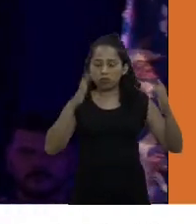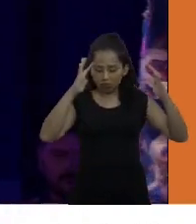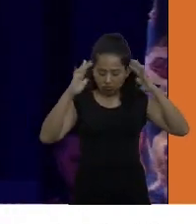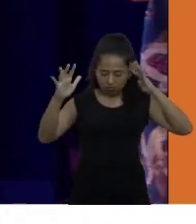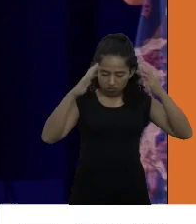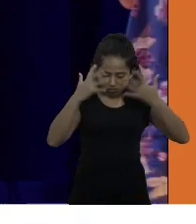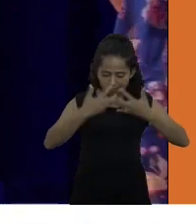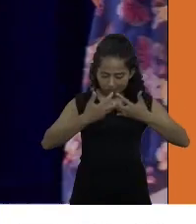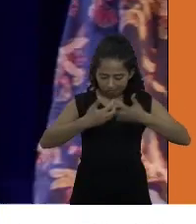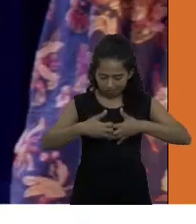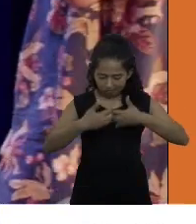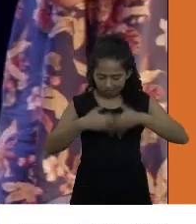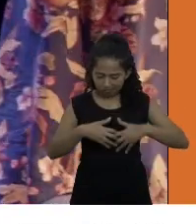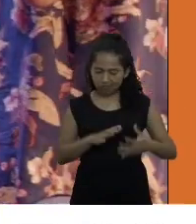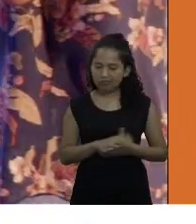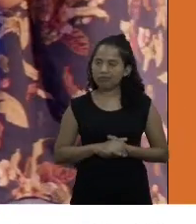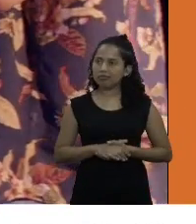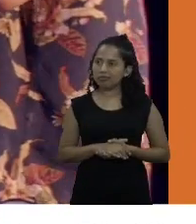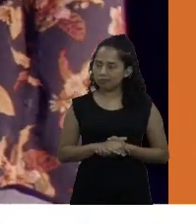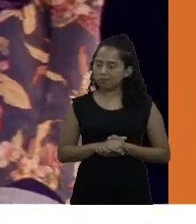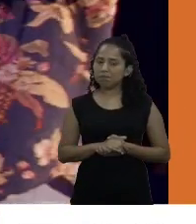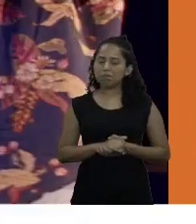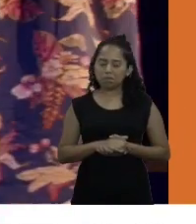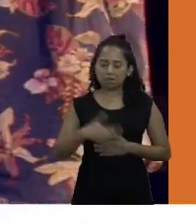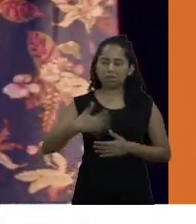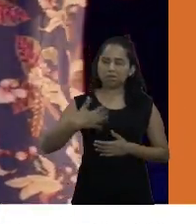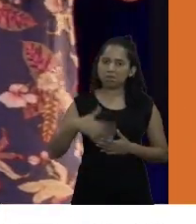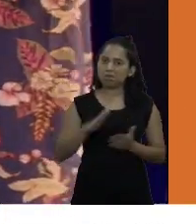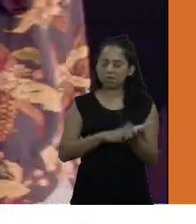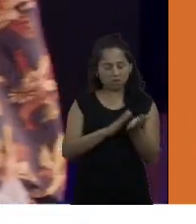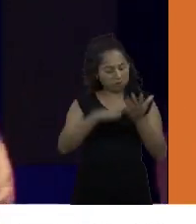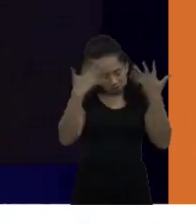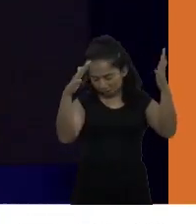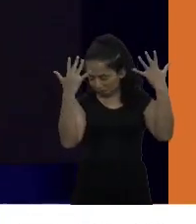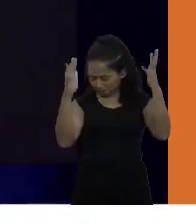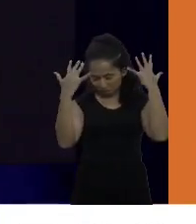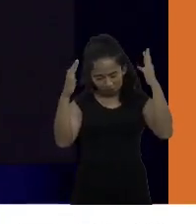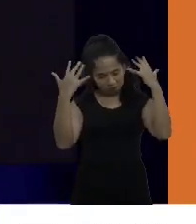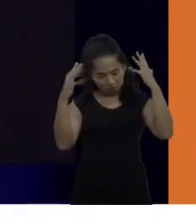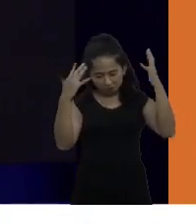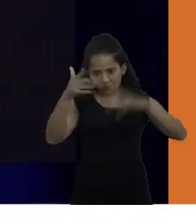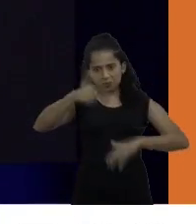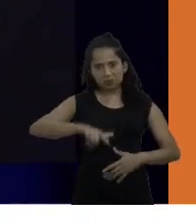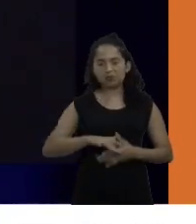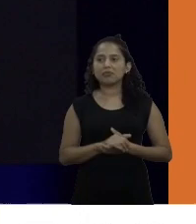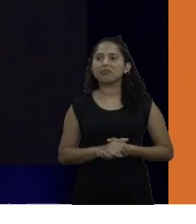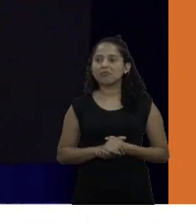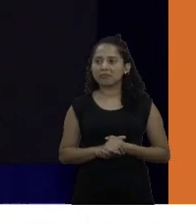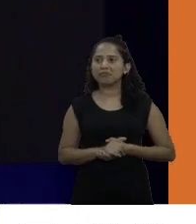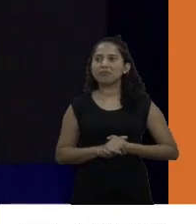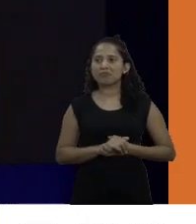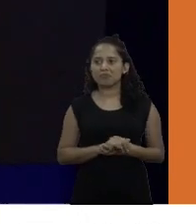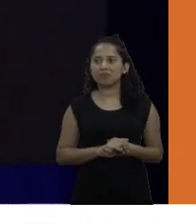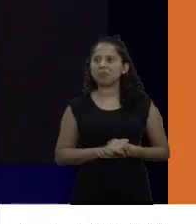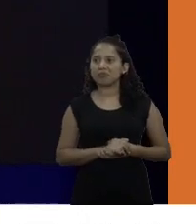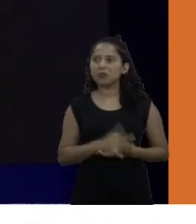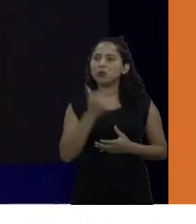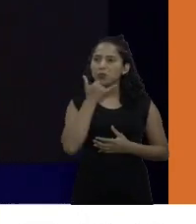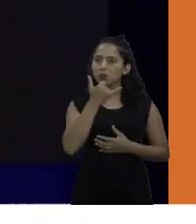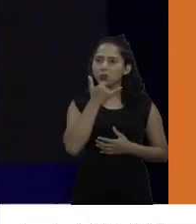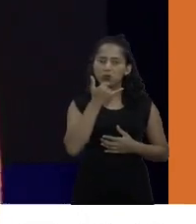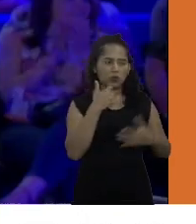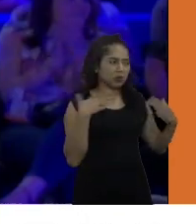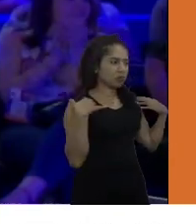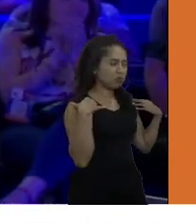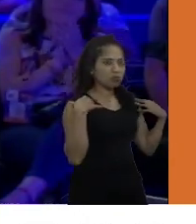reflexão que, caraca. Uma salva de palmas de novo. Eu vou pedir mais uma vez, desculpa. Obrigado, gente. Desculpa ficar de costas,